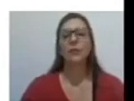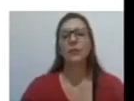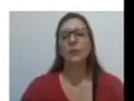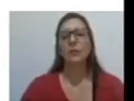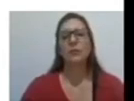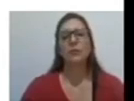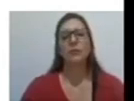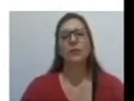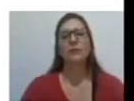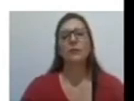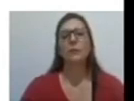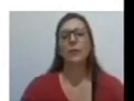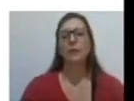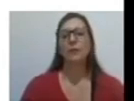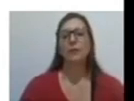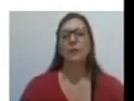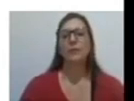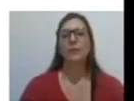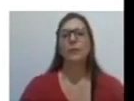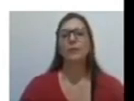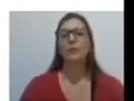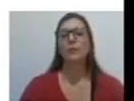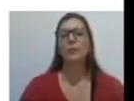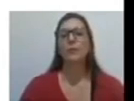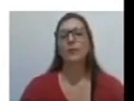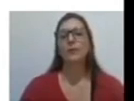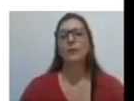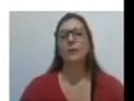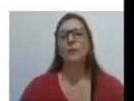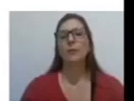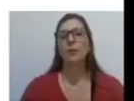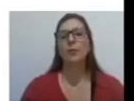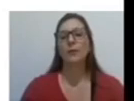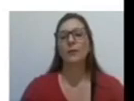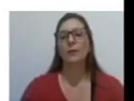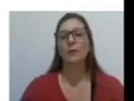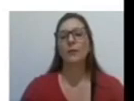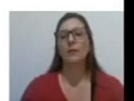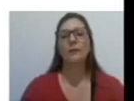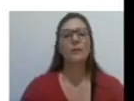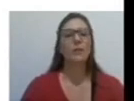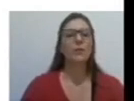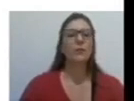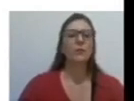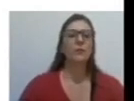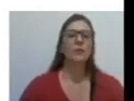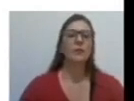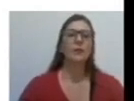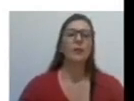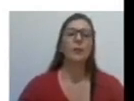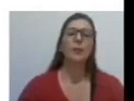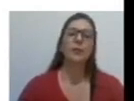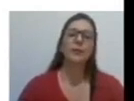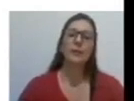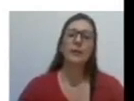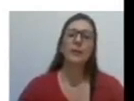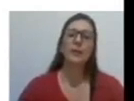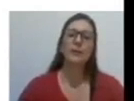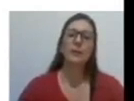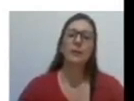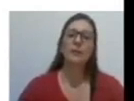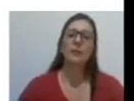O diagnóstico ele deve ser precoce, pois algumas doenças metabólicas são silenciosas e podem